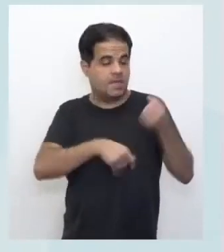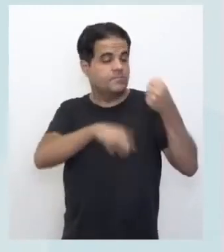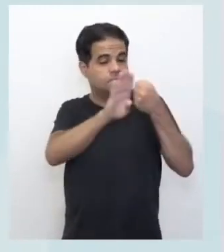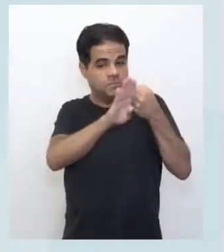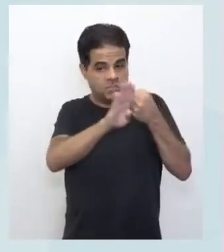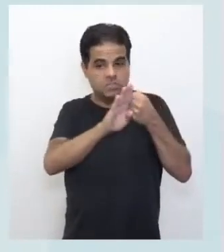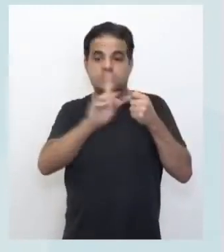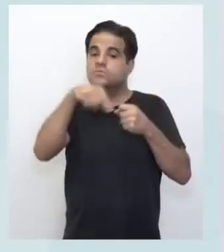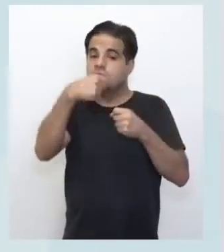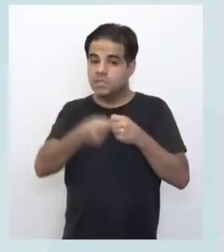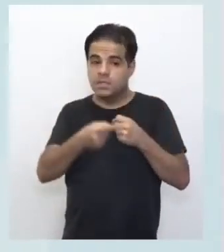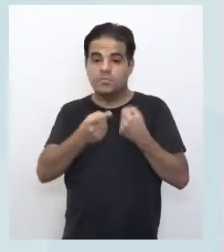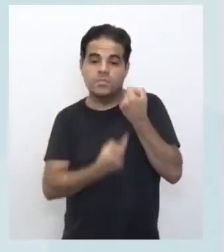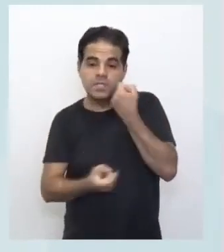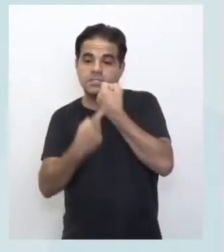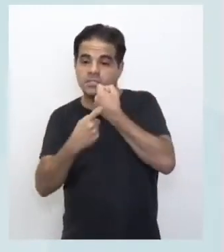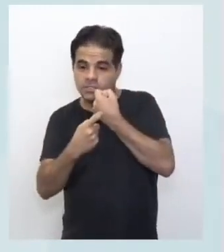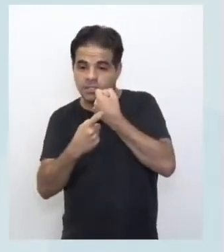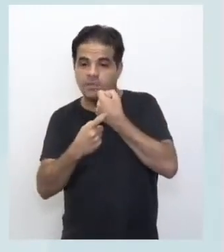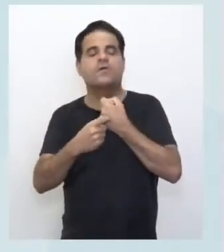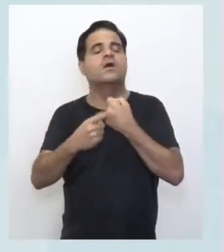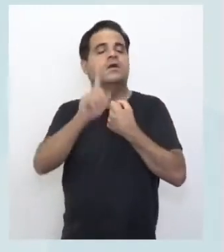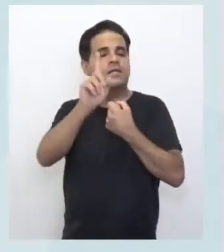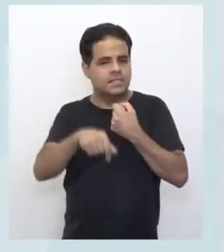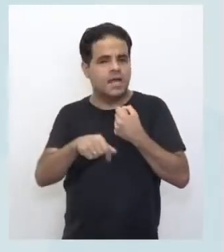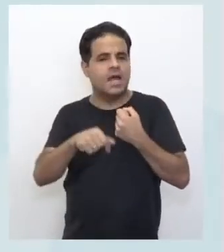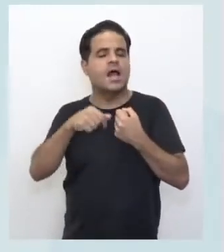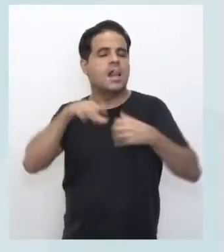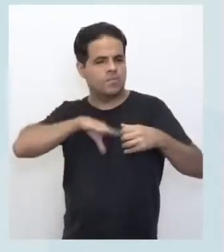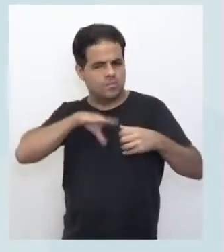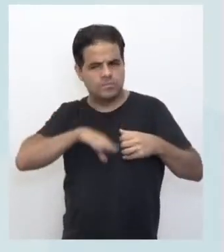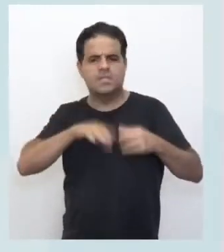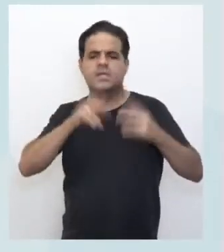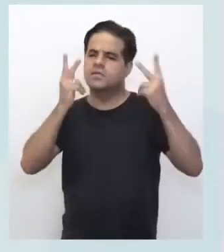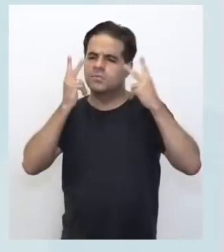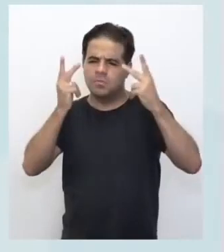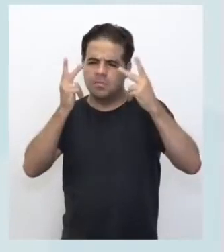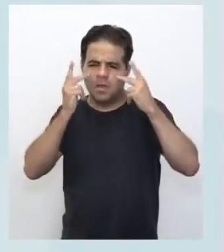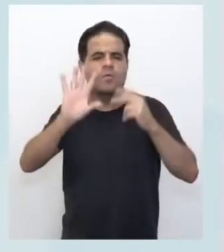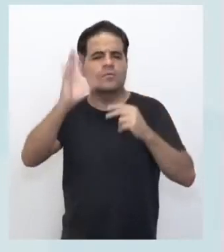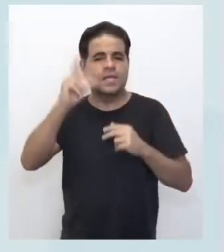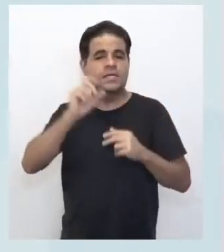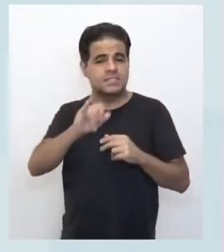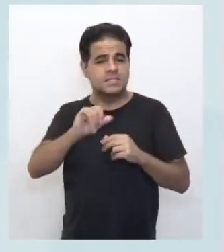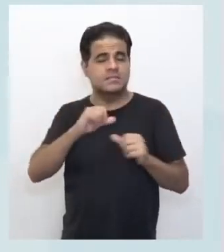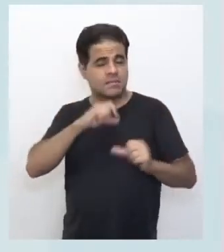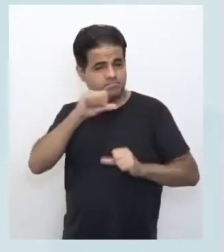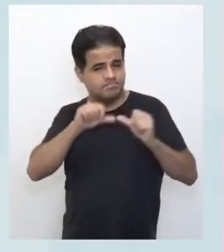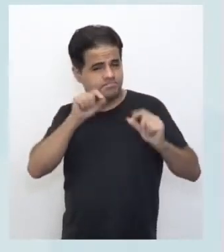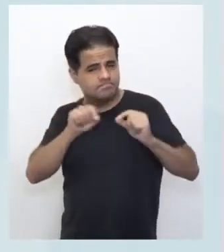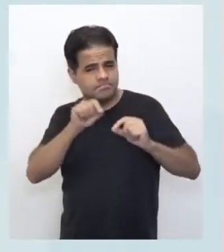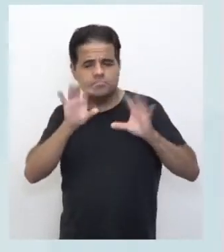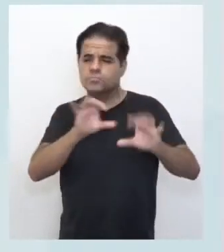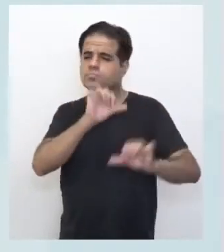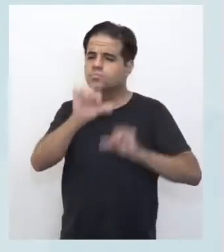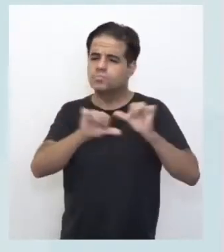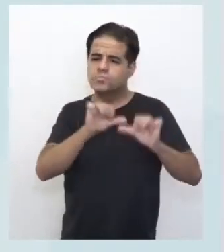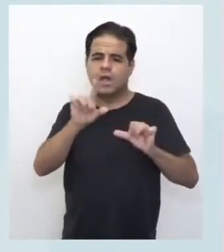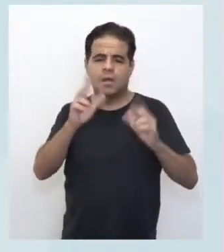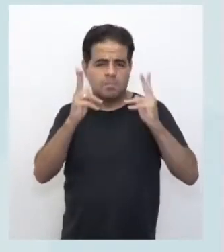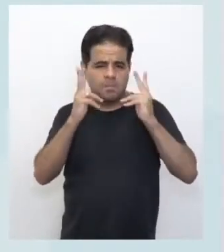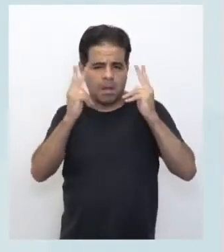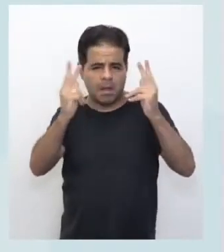Na língua portuguesa é muito comum isso, né? Mas em alguns casos, quando há a intenção de modificar o sentido que lhe é